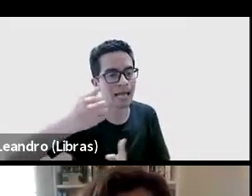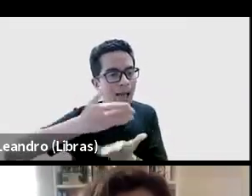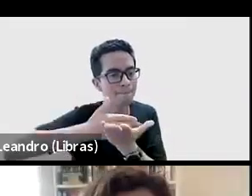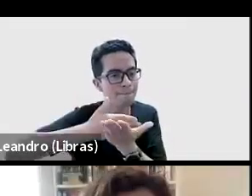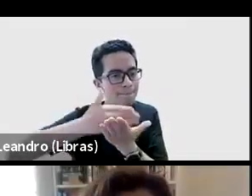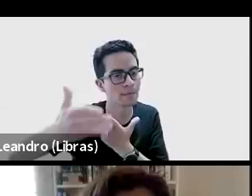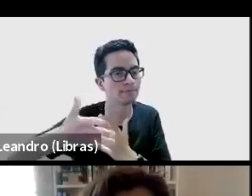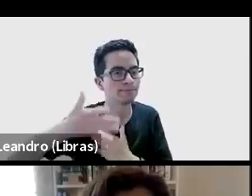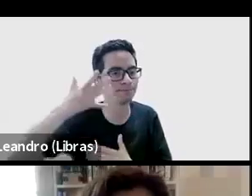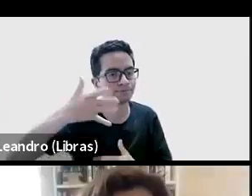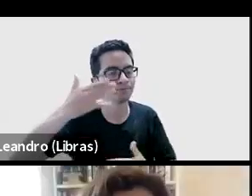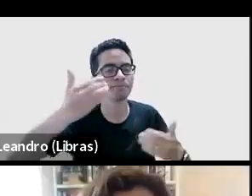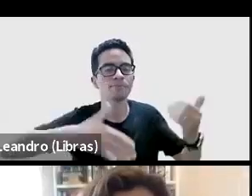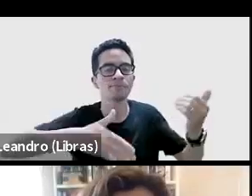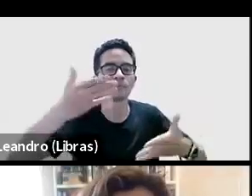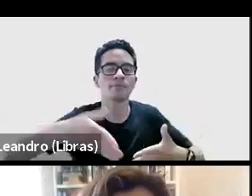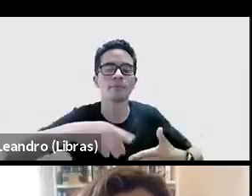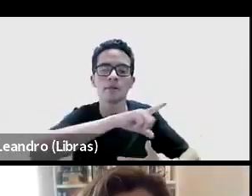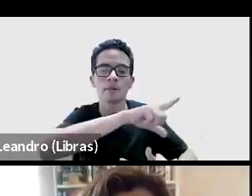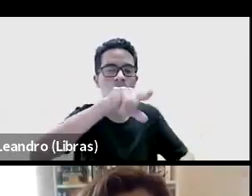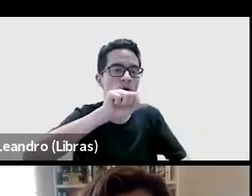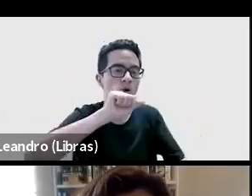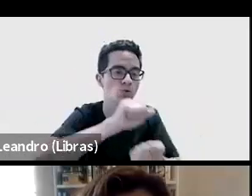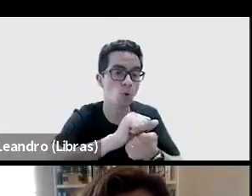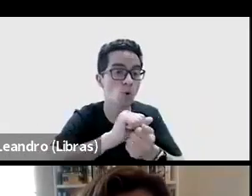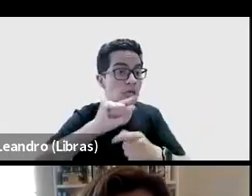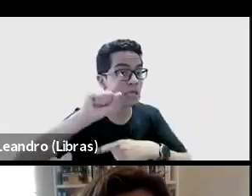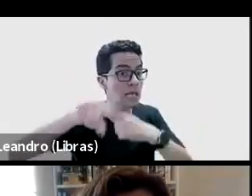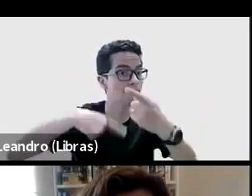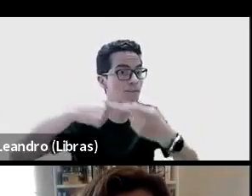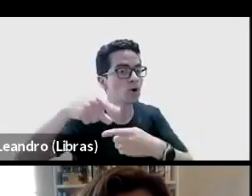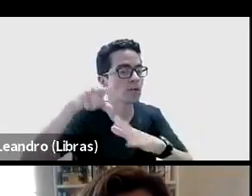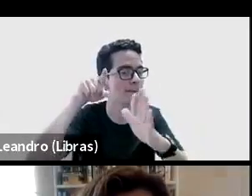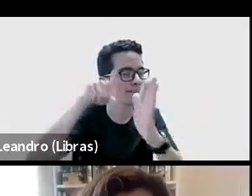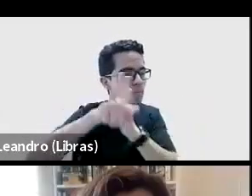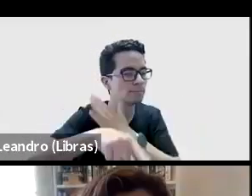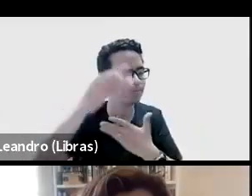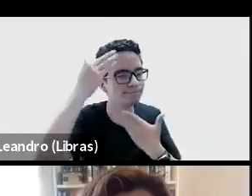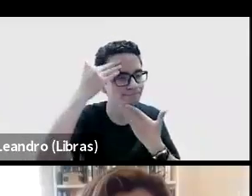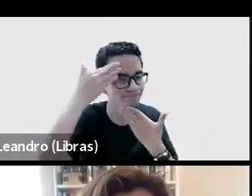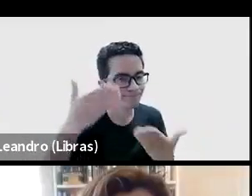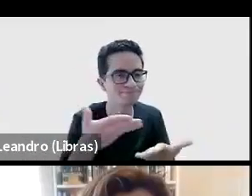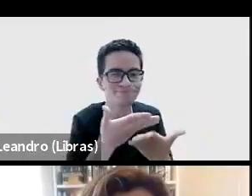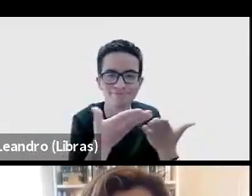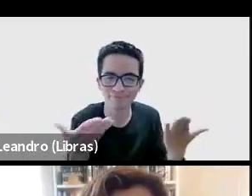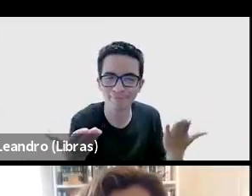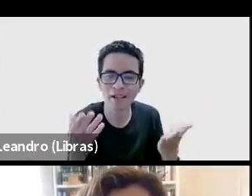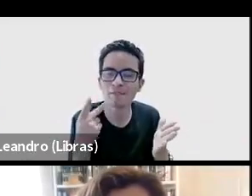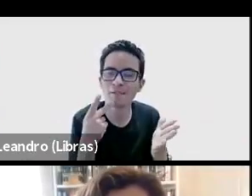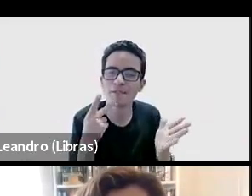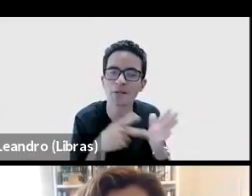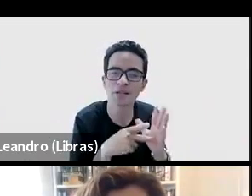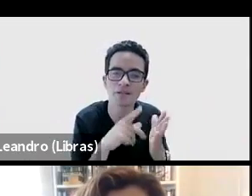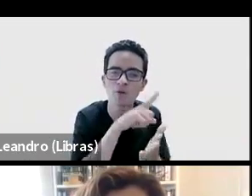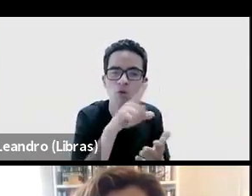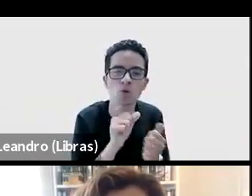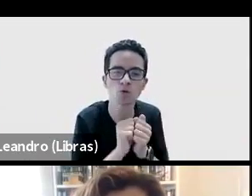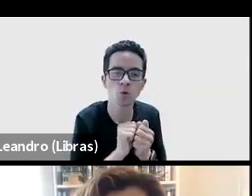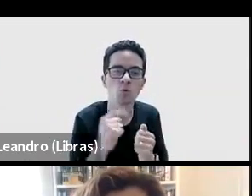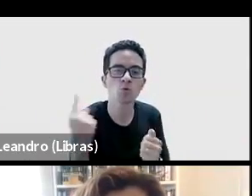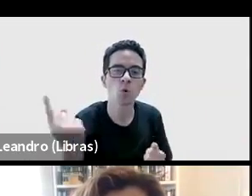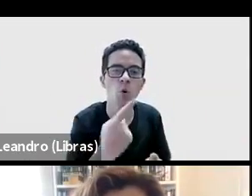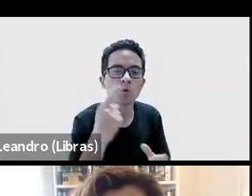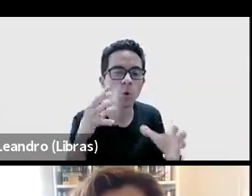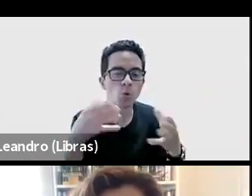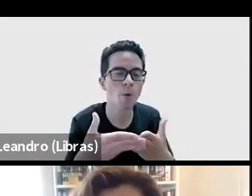abrir a discussão com ele, e depois a gente vai para as perguntas. Muito obrigada, realmente foi muito bom ter você aqui com o nosso grupo, com a